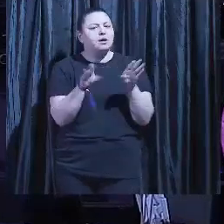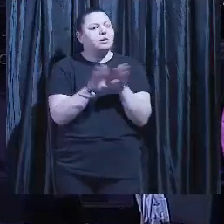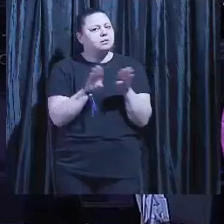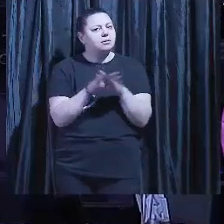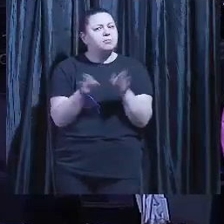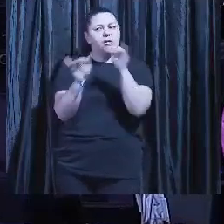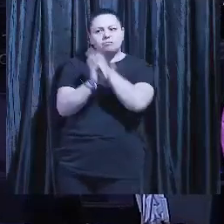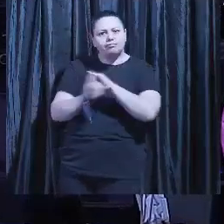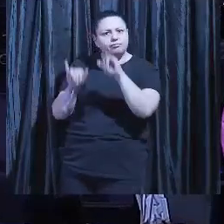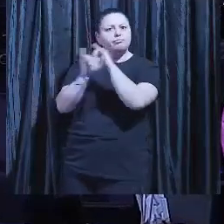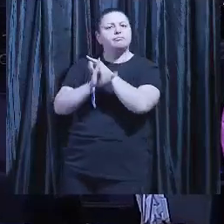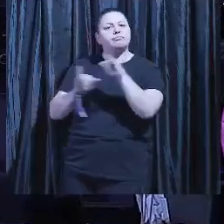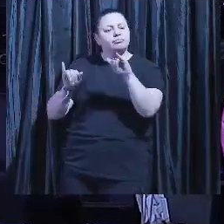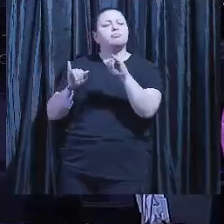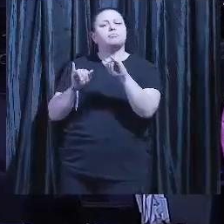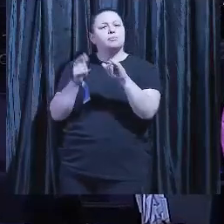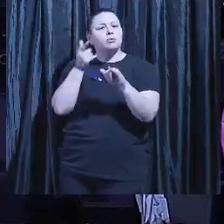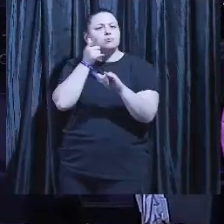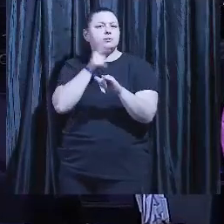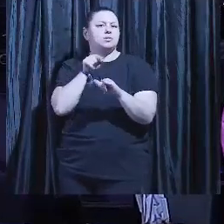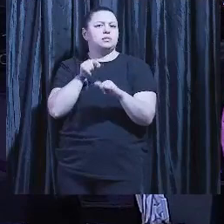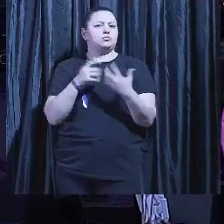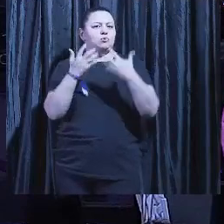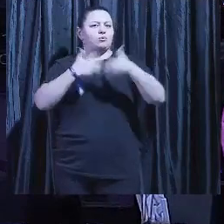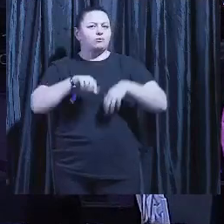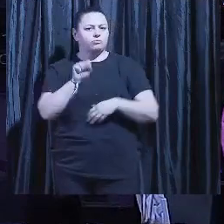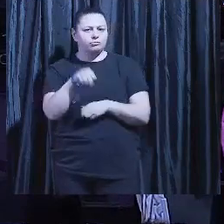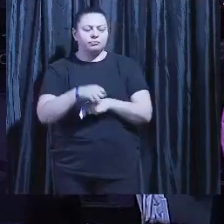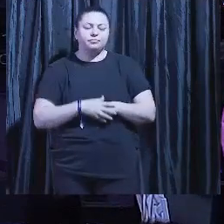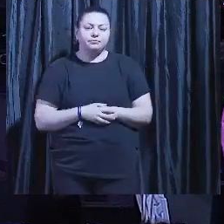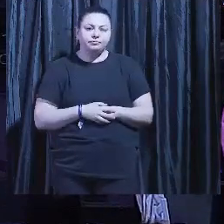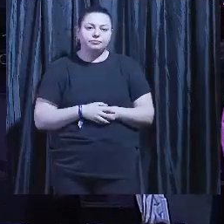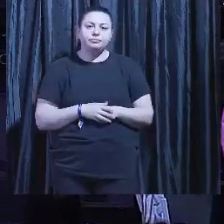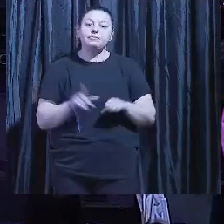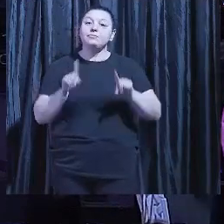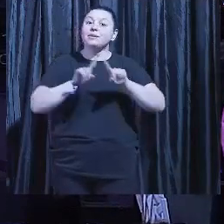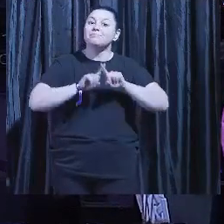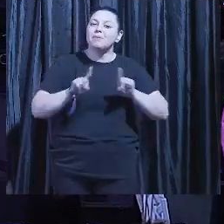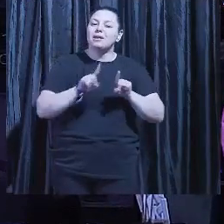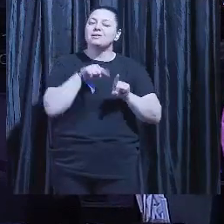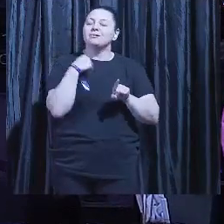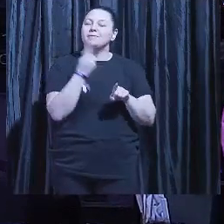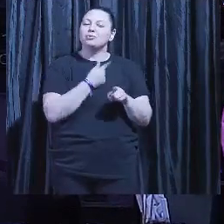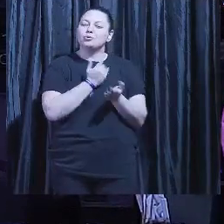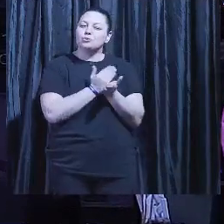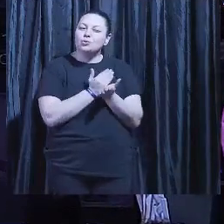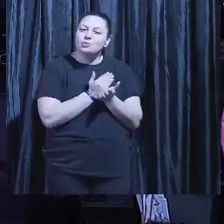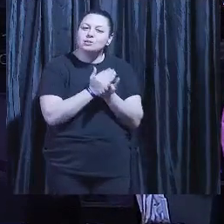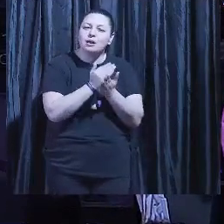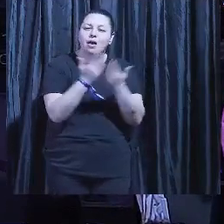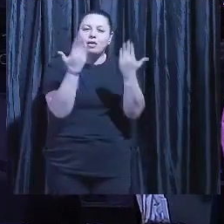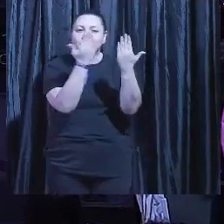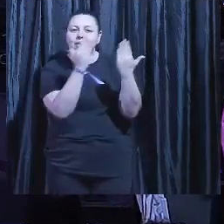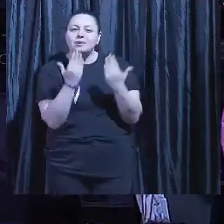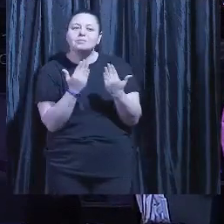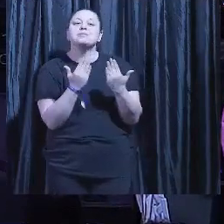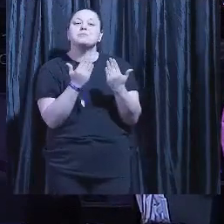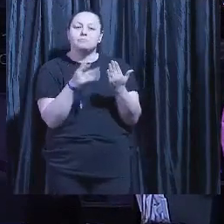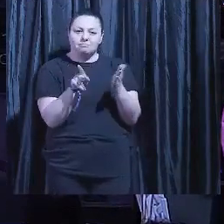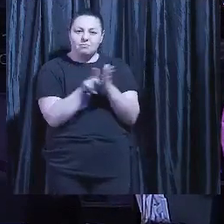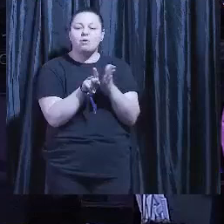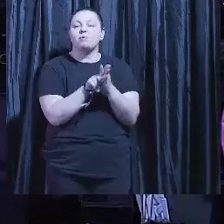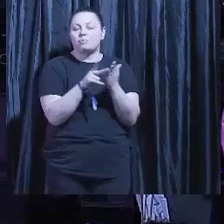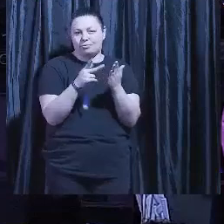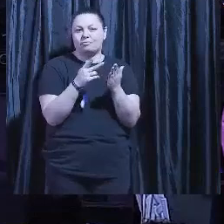dado para a nossa realidade, para poder fazer sentido. Só que quando a gente foi começar a fazer as análises de dados sobre a nossa perspectiva